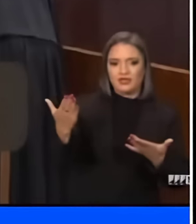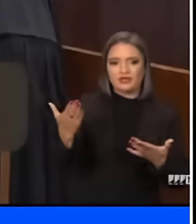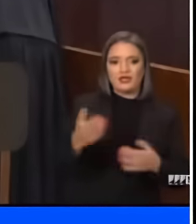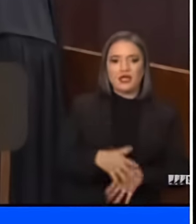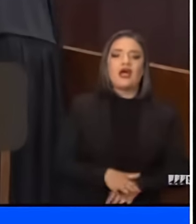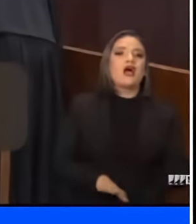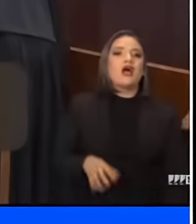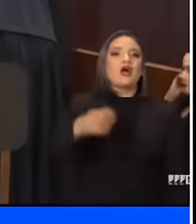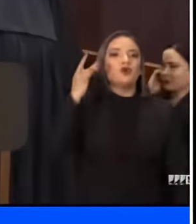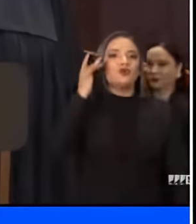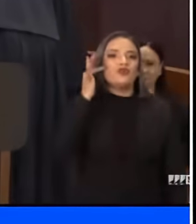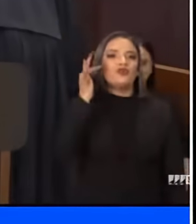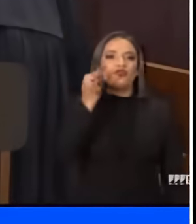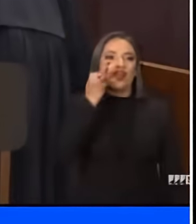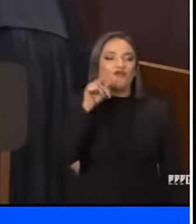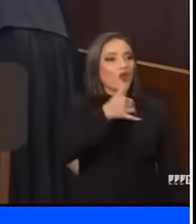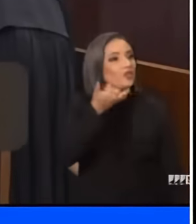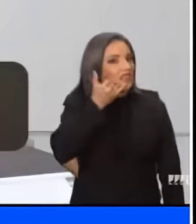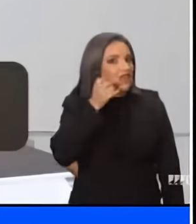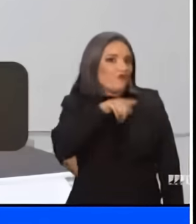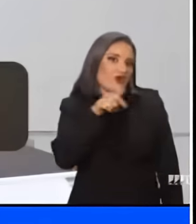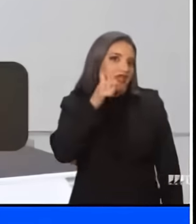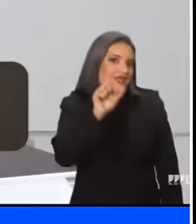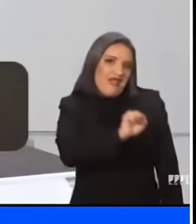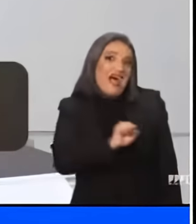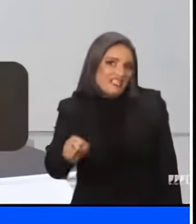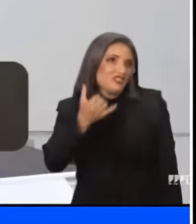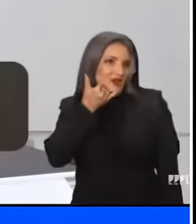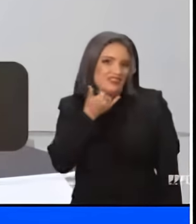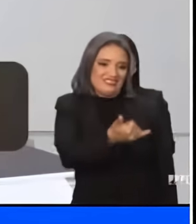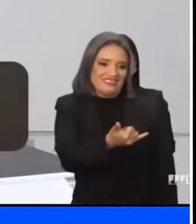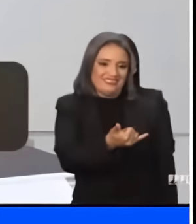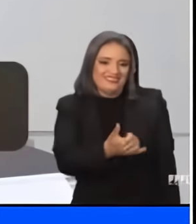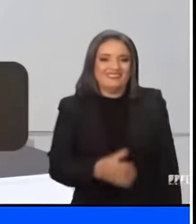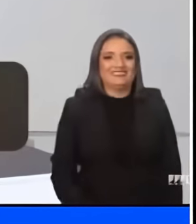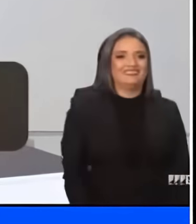sogra. Show! Agradeço, Show demais! doutor Andrew